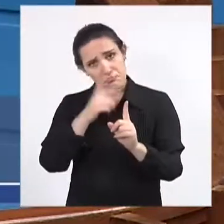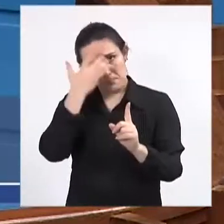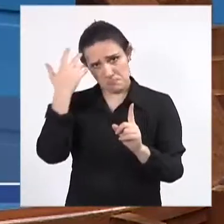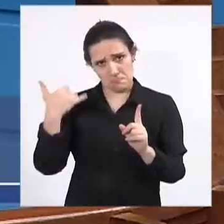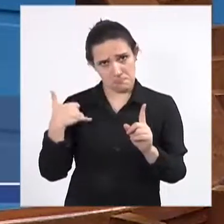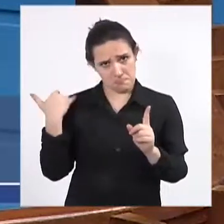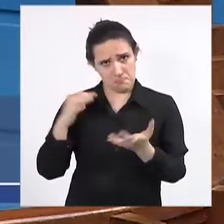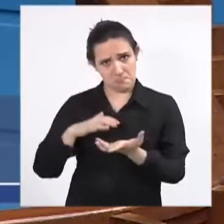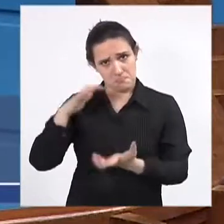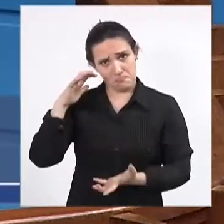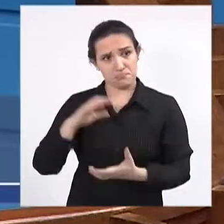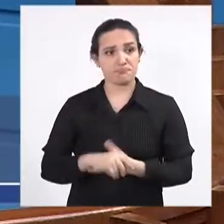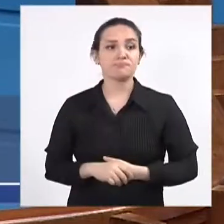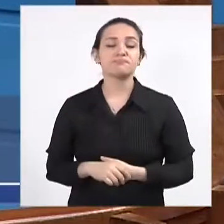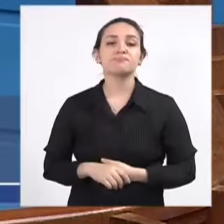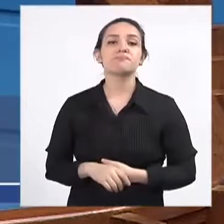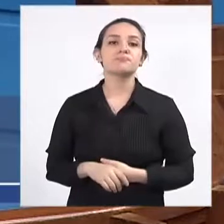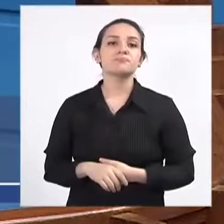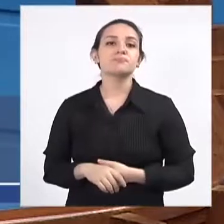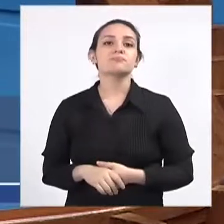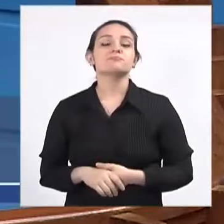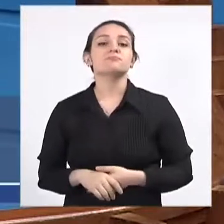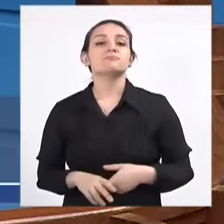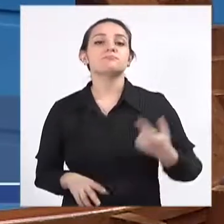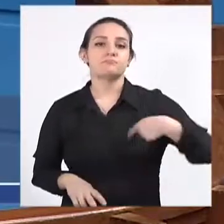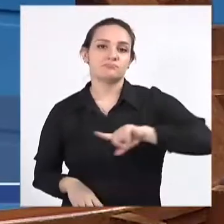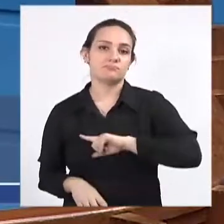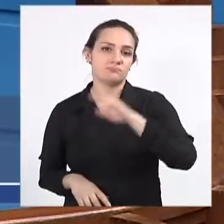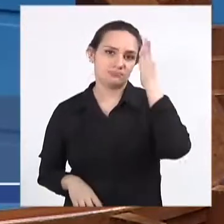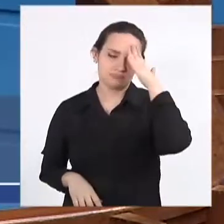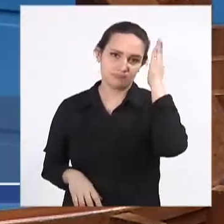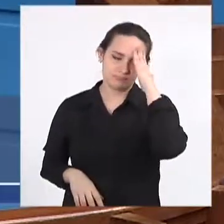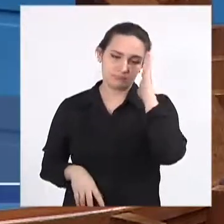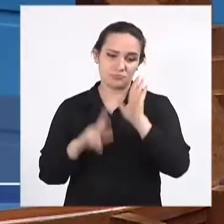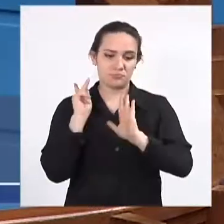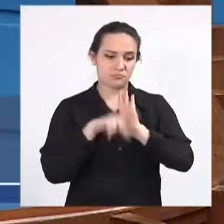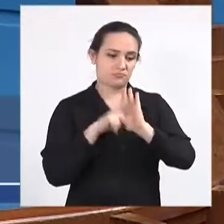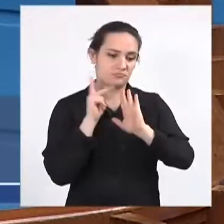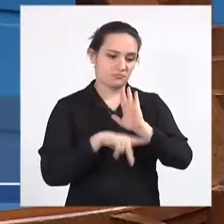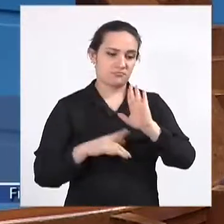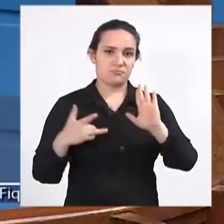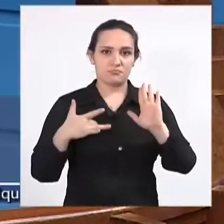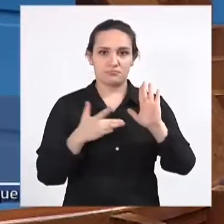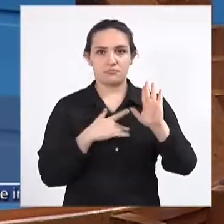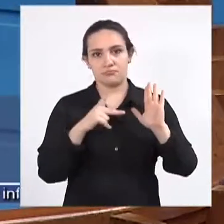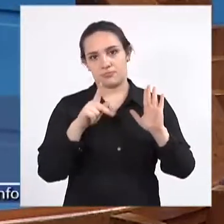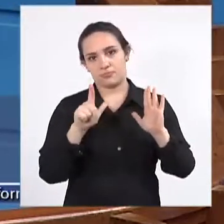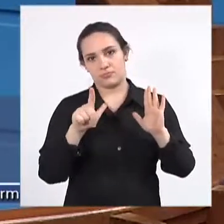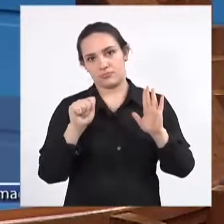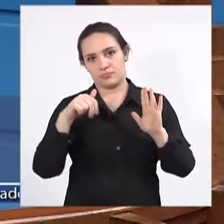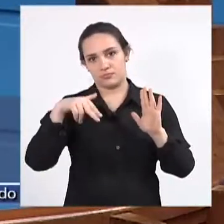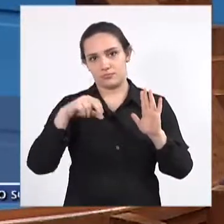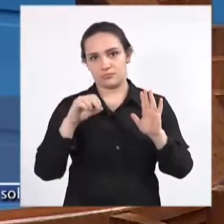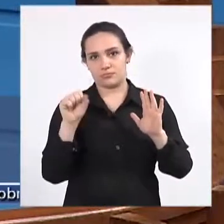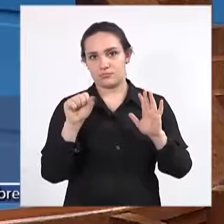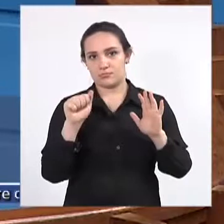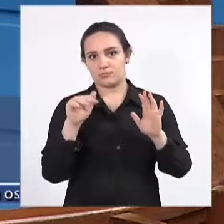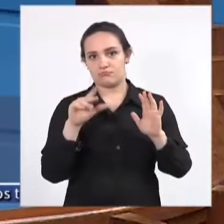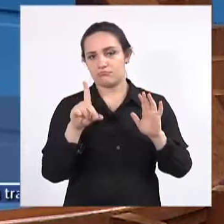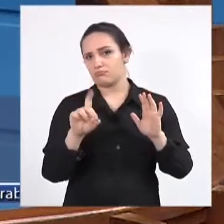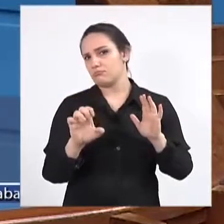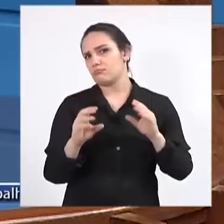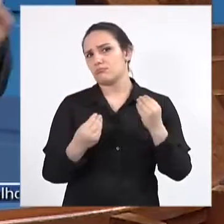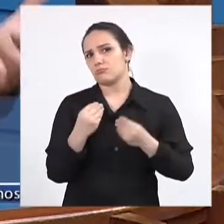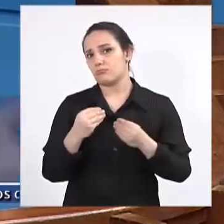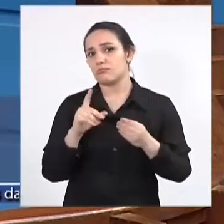Nós sabemos muito bem que os próprios planos de saúde discriminam o idoso no sentido